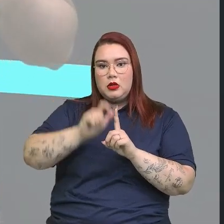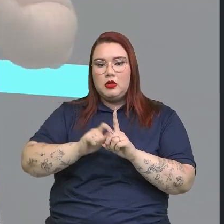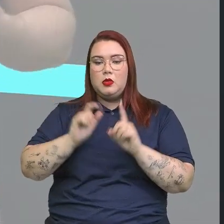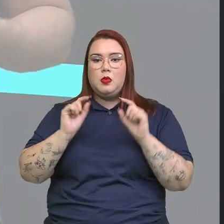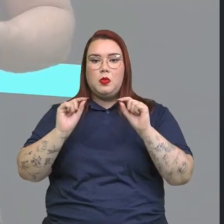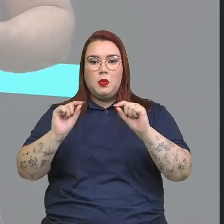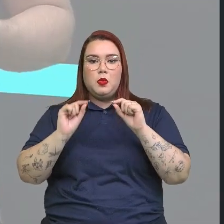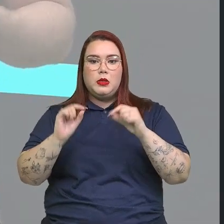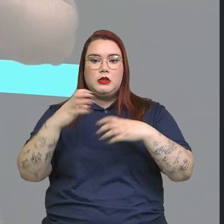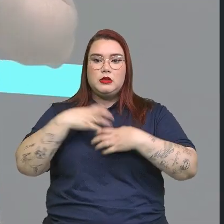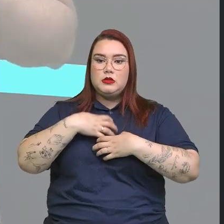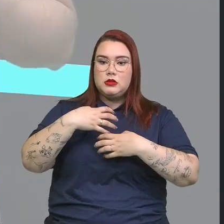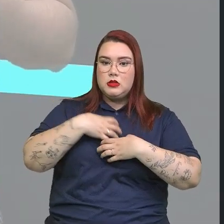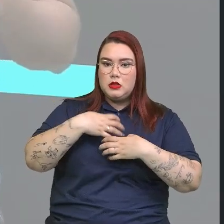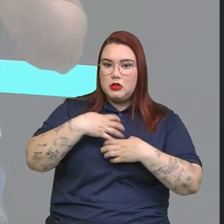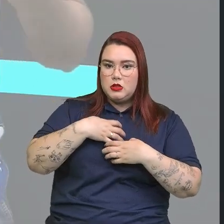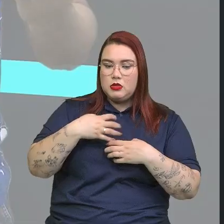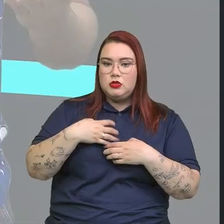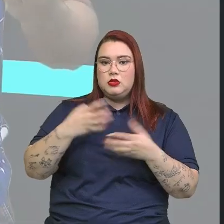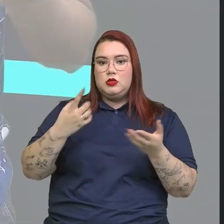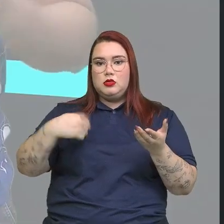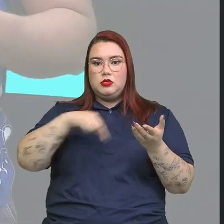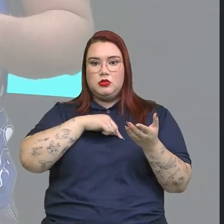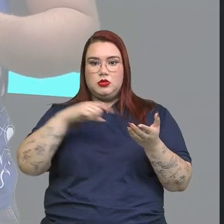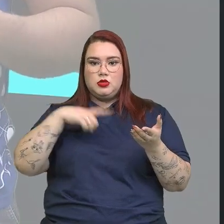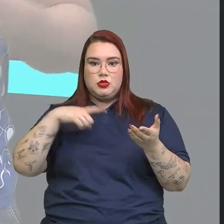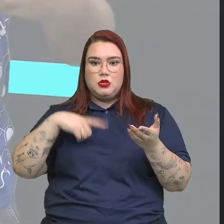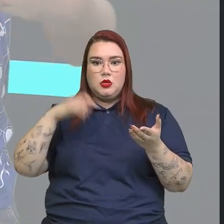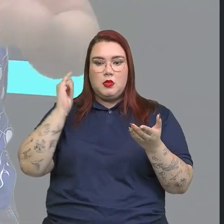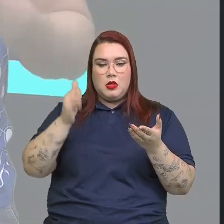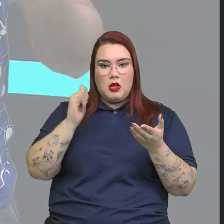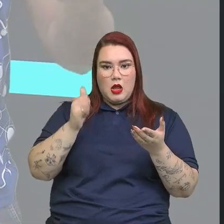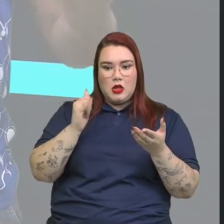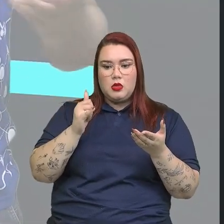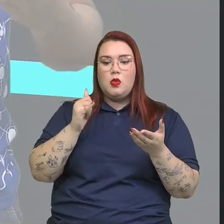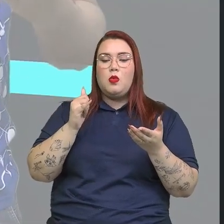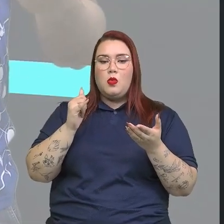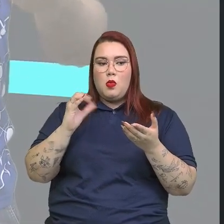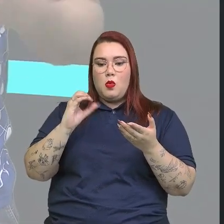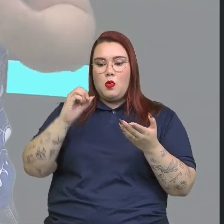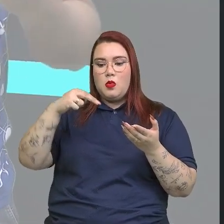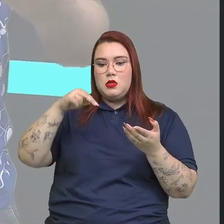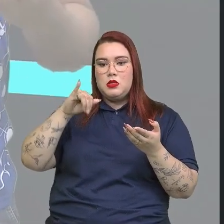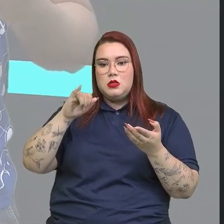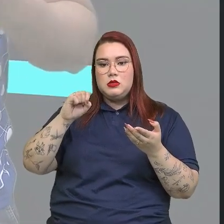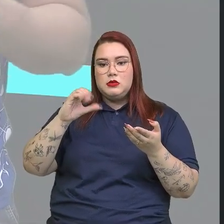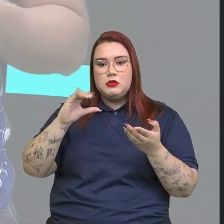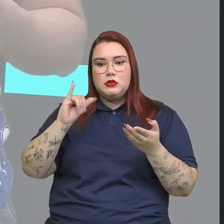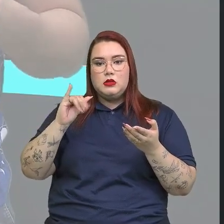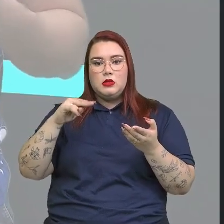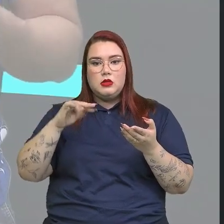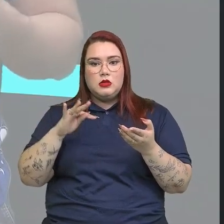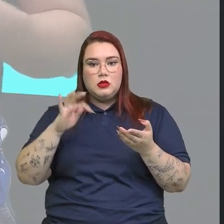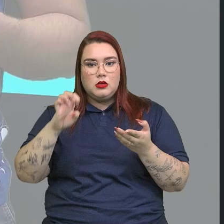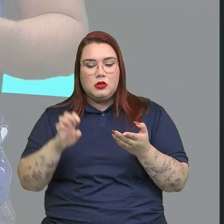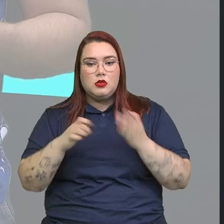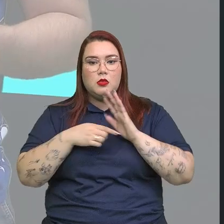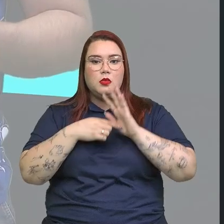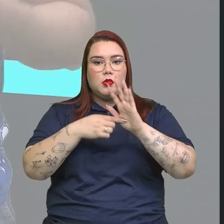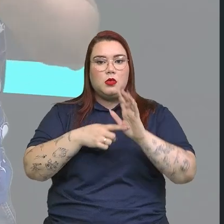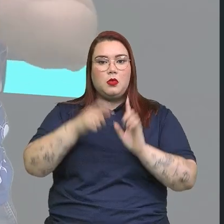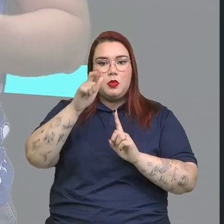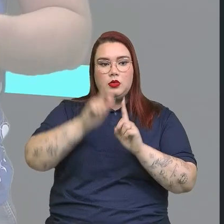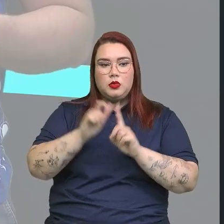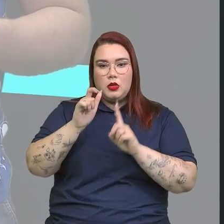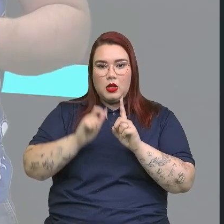que ele sente, a gente tem ali um narrador onisciente que apresenta para a gente esse personagem de maneira muito